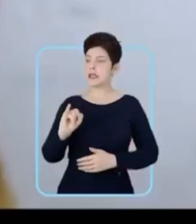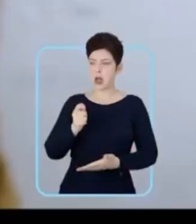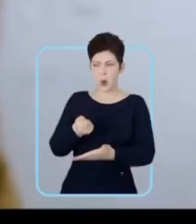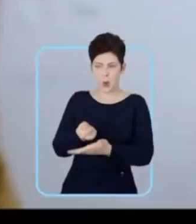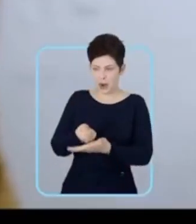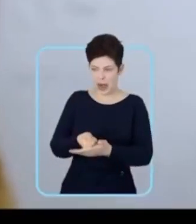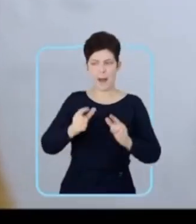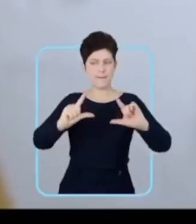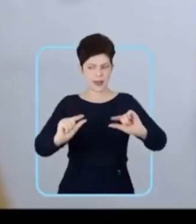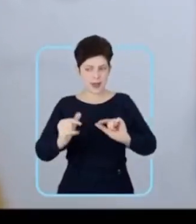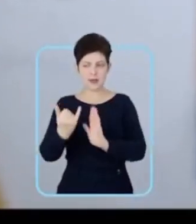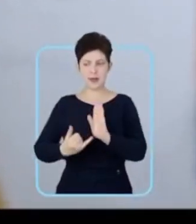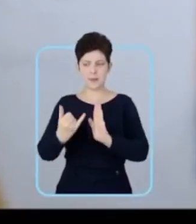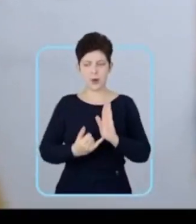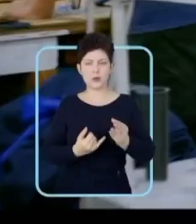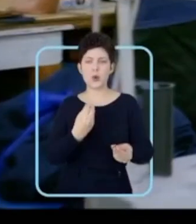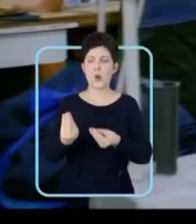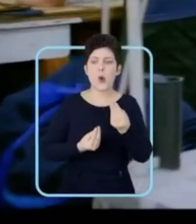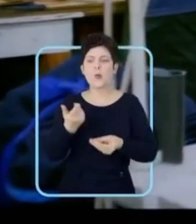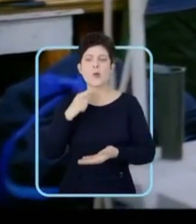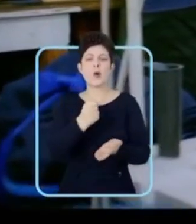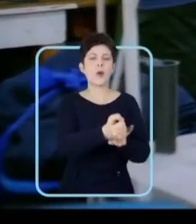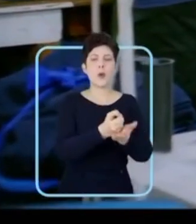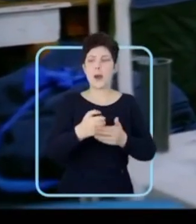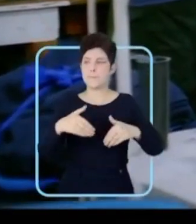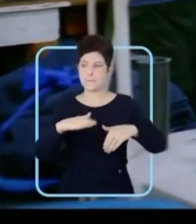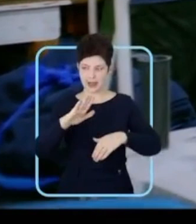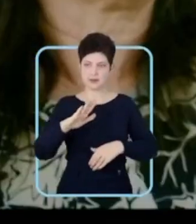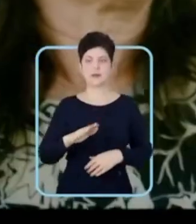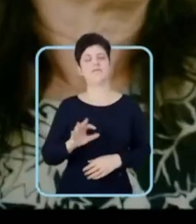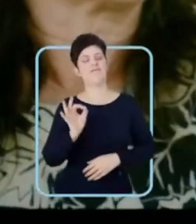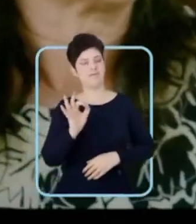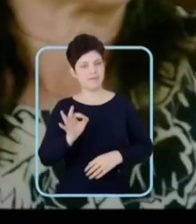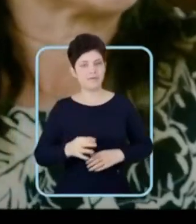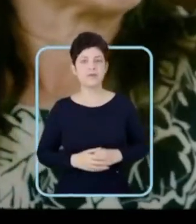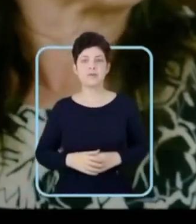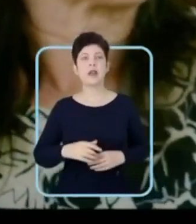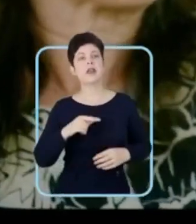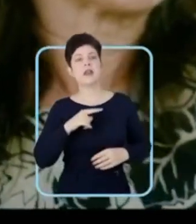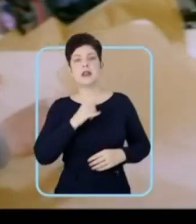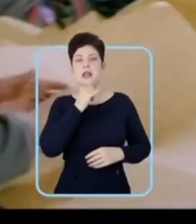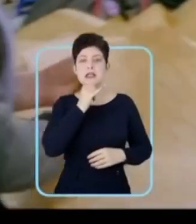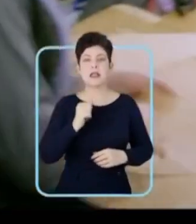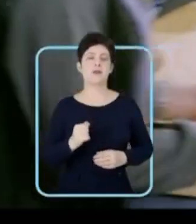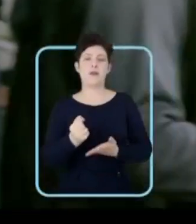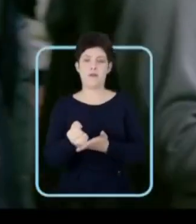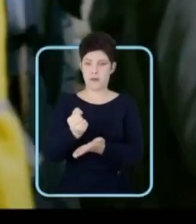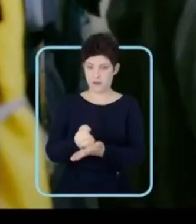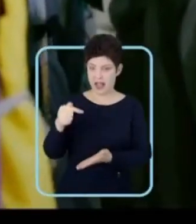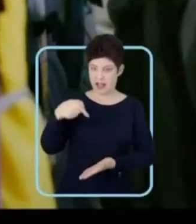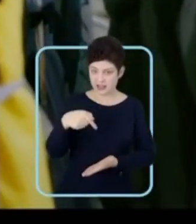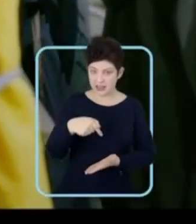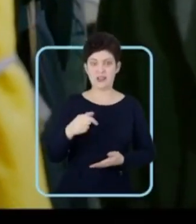Se vocês não pagassem tantos impostos, vocês conseguiriam contratar mais gente? Sim, com certeza. Porque para o